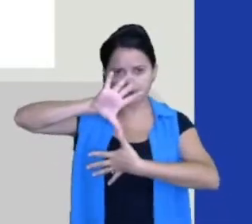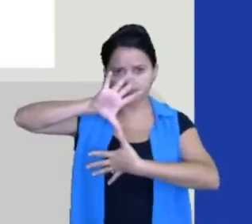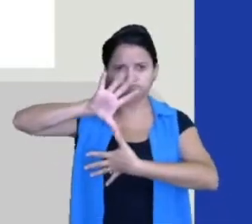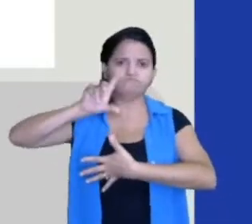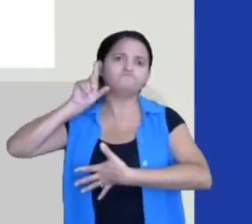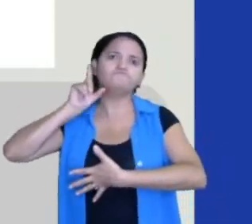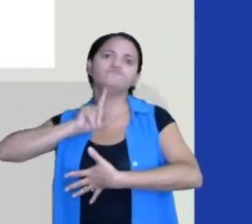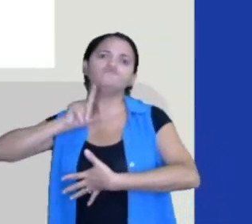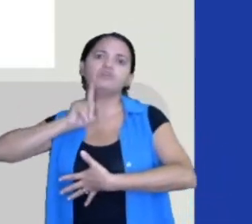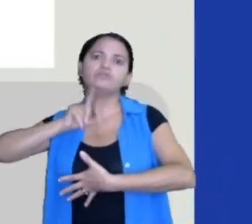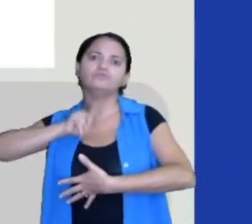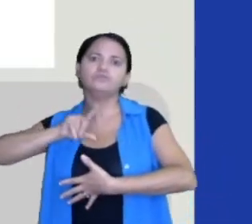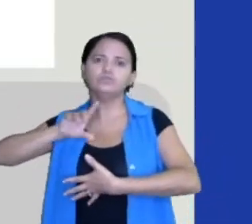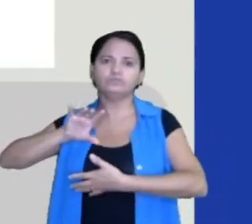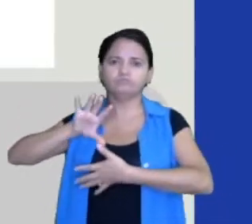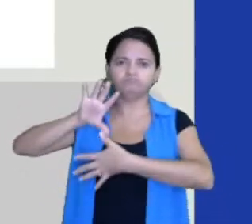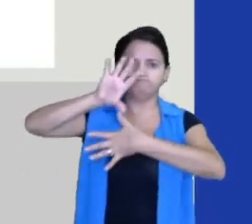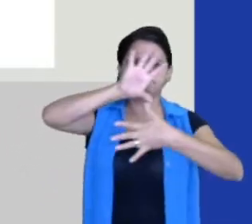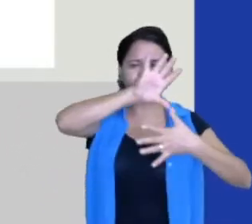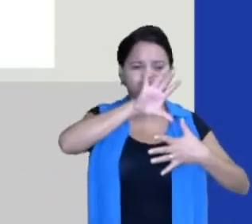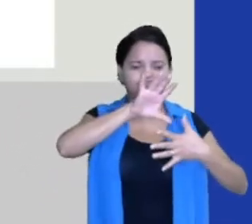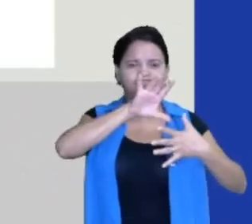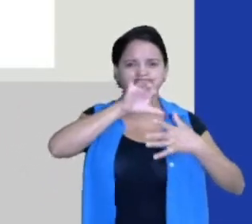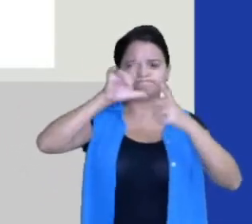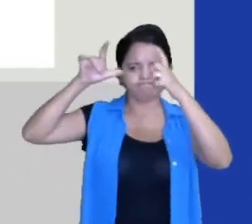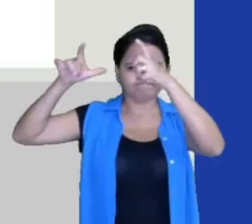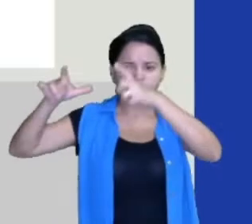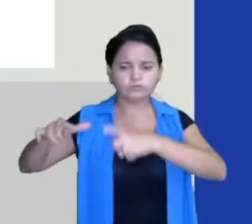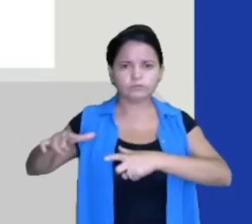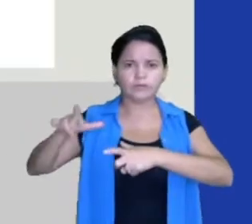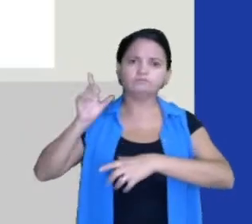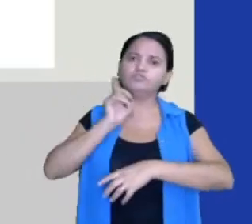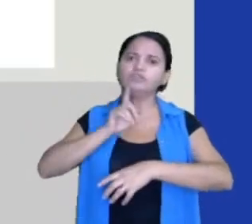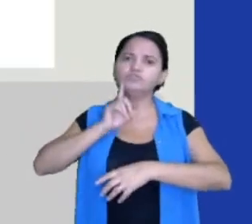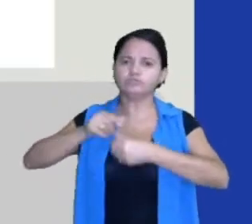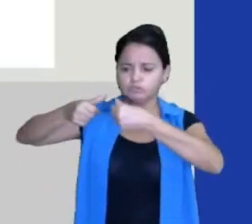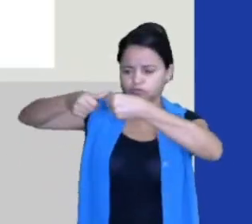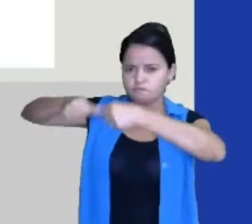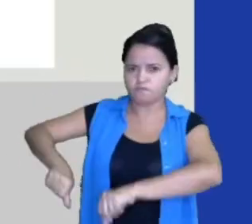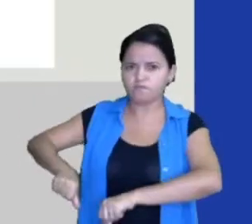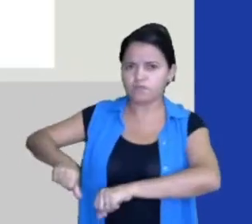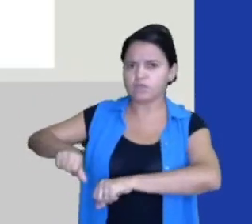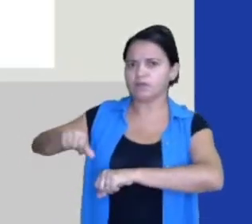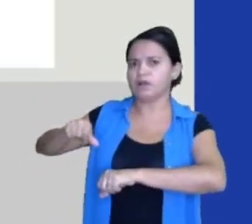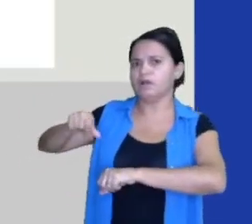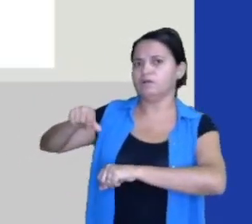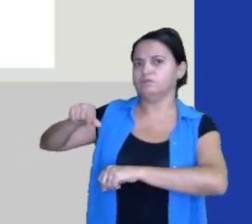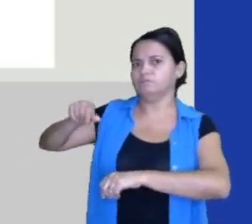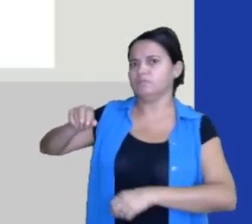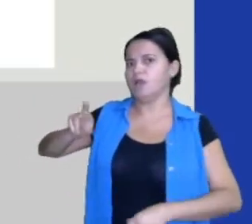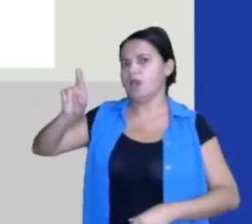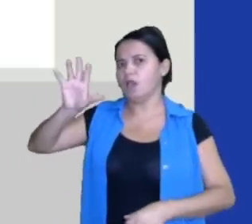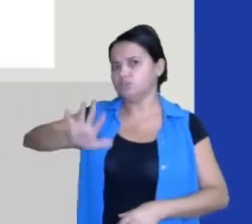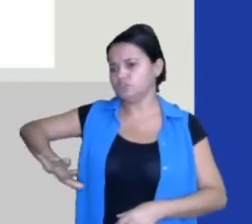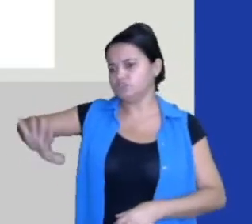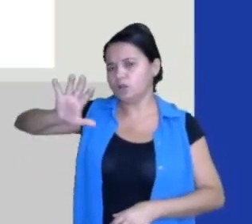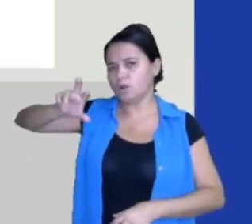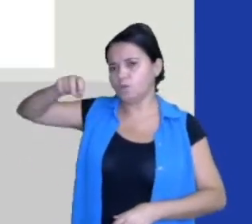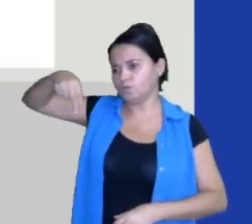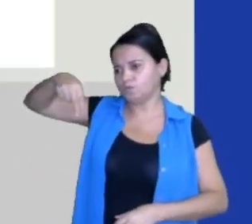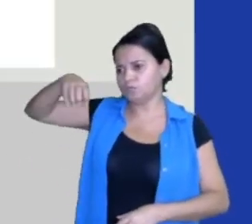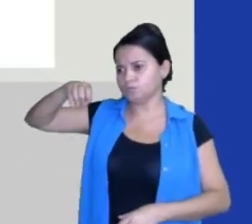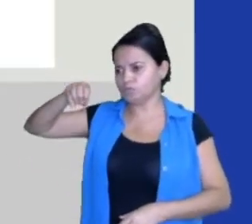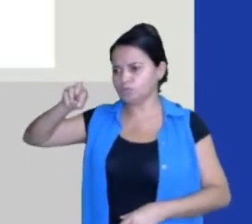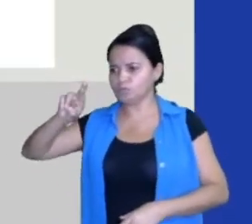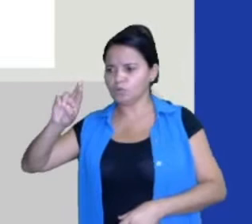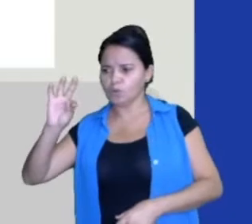perceber, os Estados Unidos, ele fica na região norte, né, no hemisfério norte do planeta. Eu vou pedir para